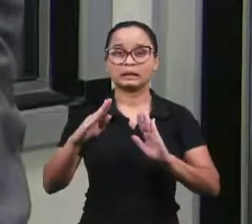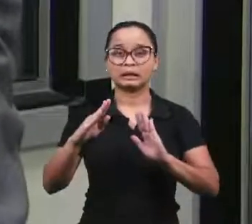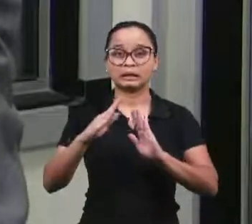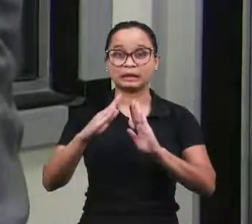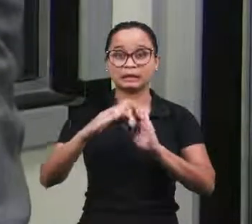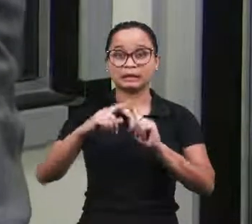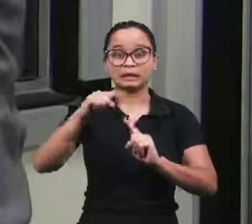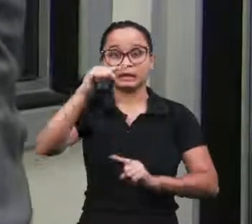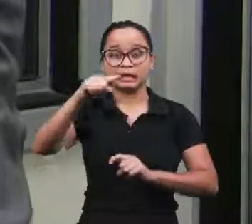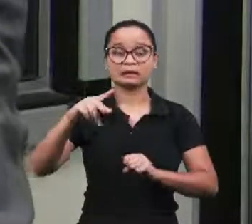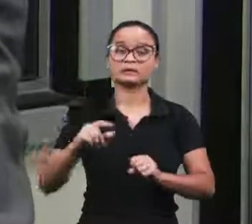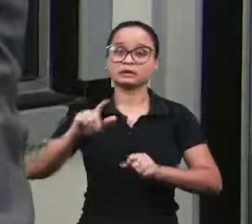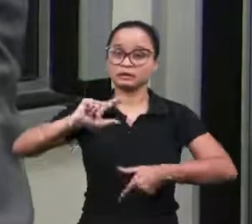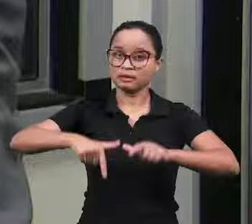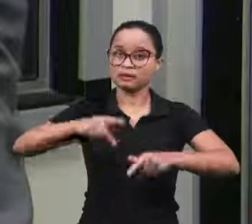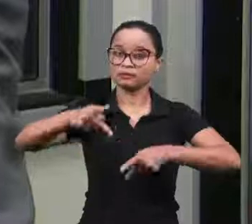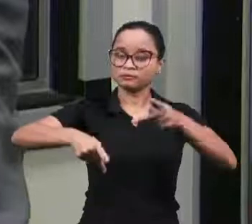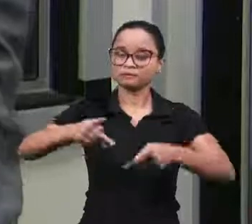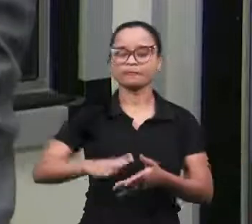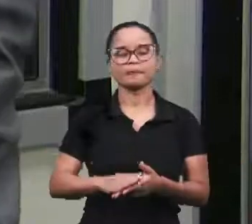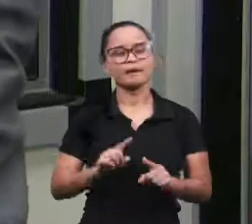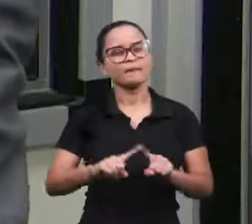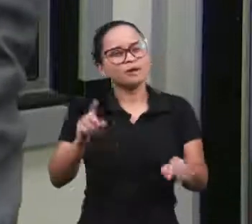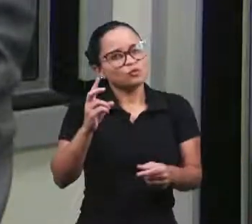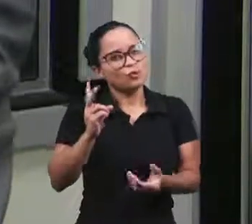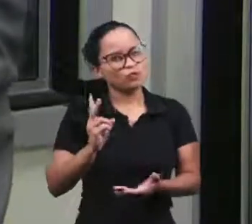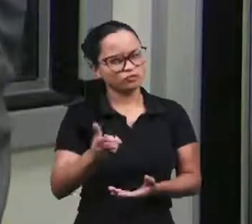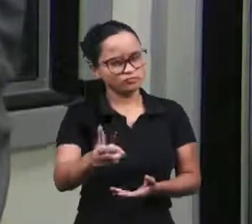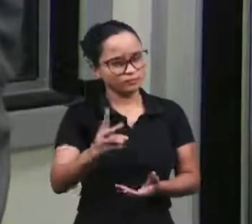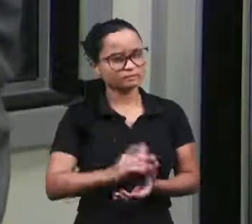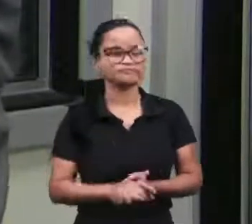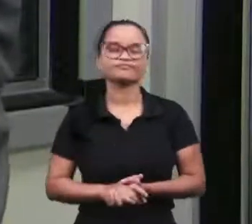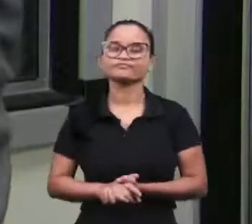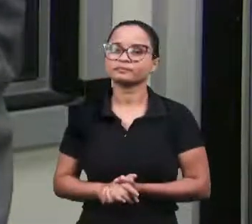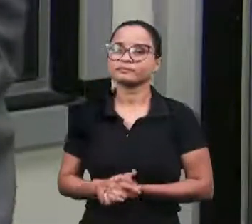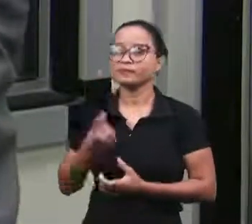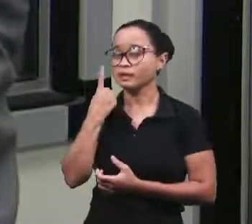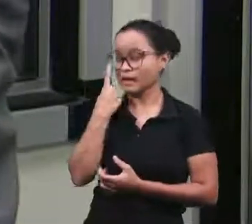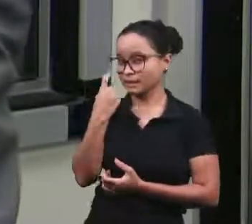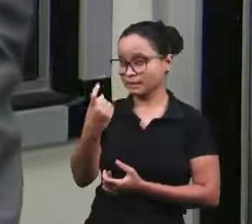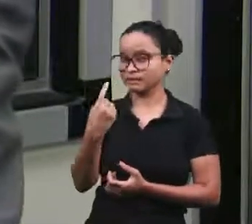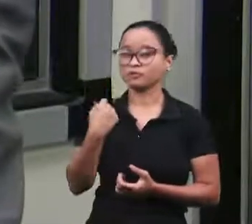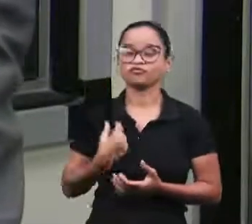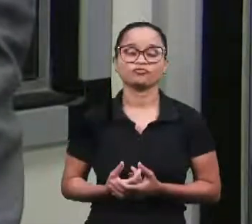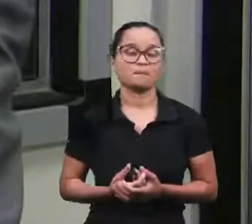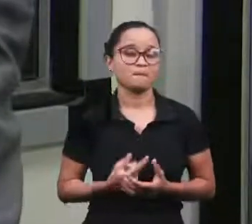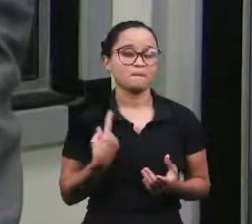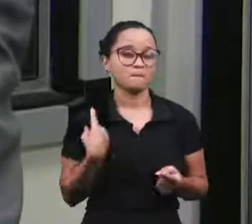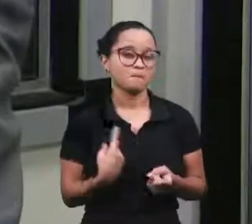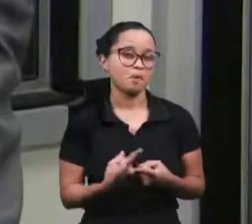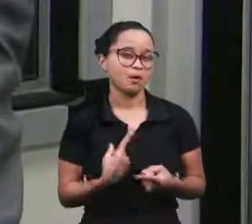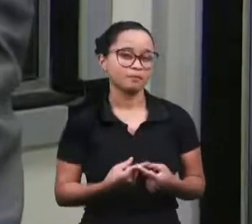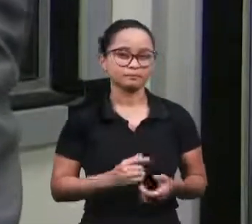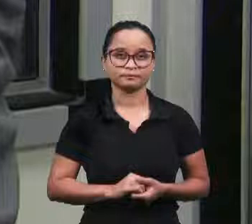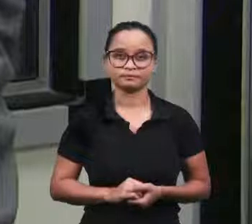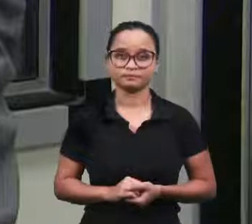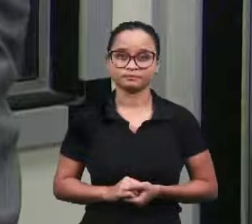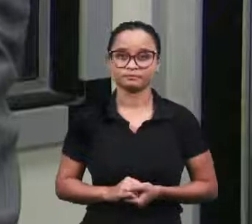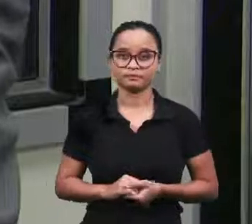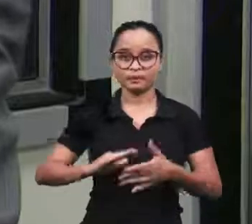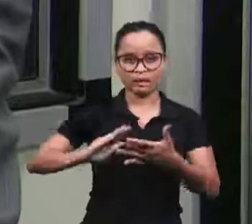ainda prolongando um pouquinho mais, pode ficar à vontade, o Elias, interessante, né, que